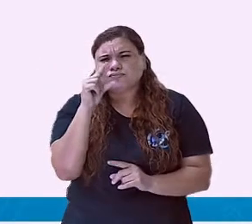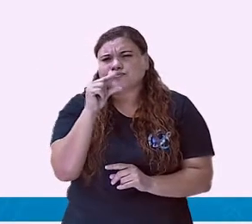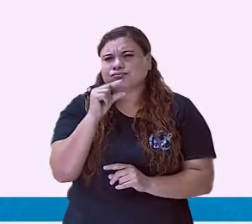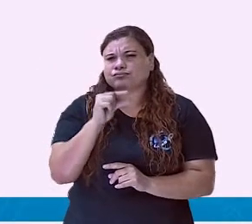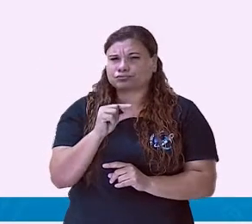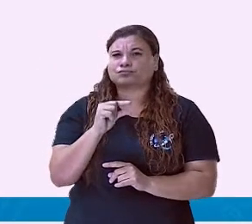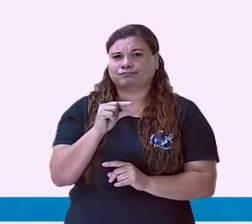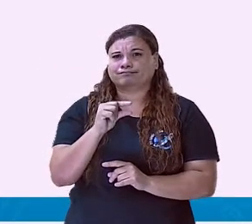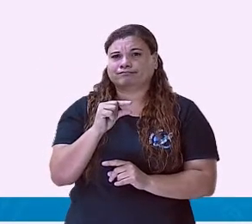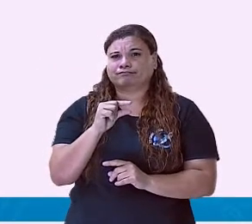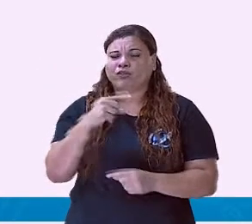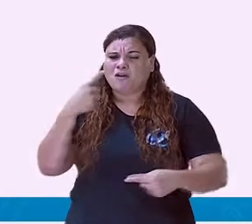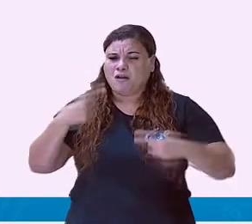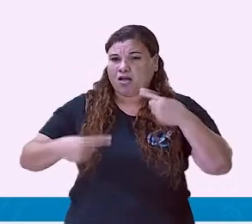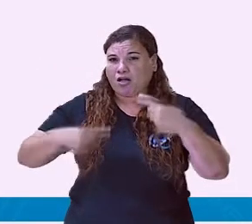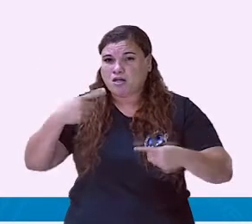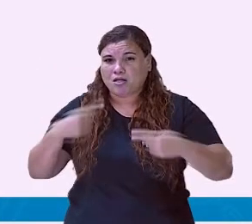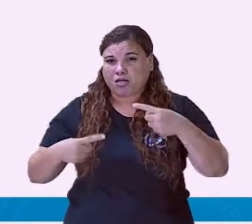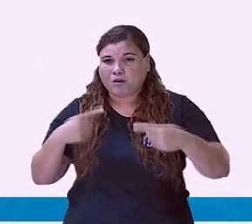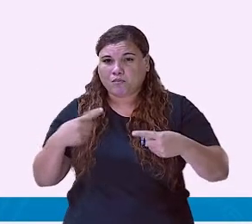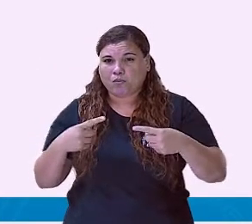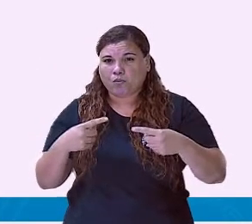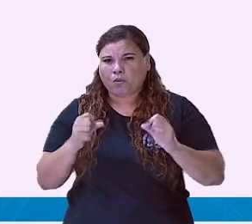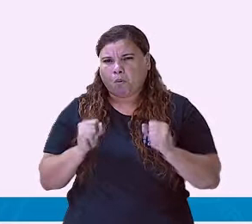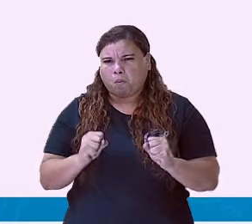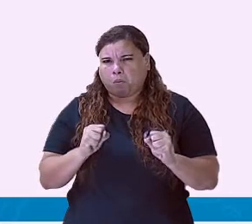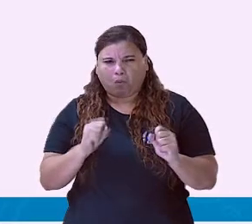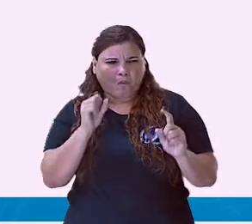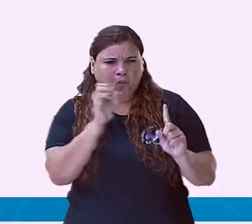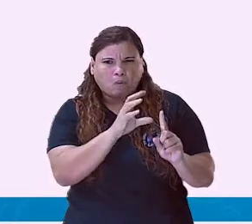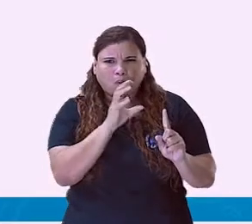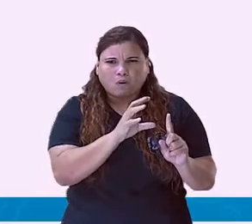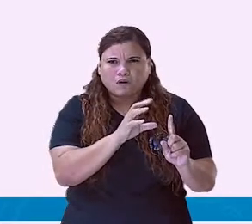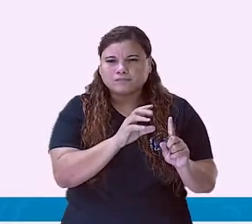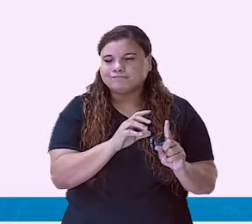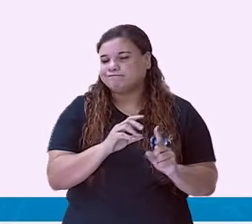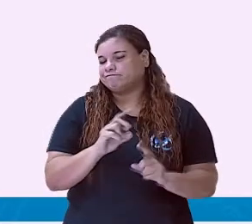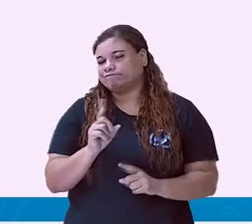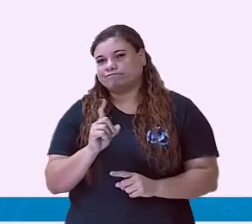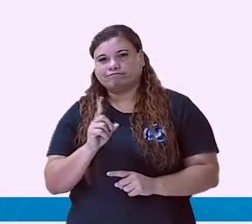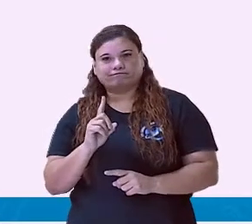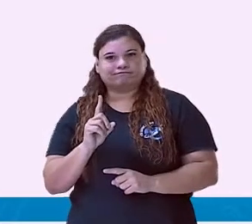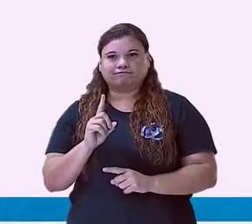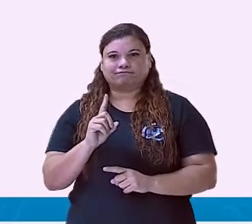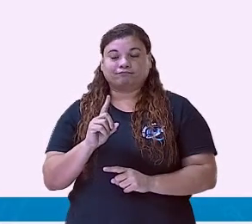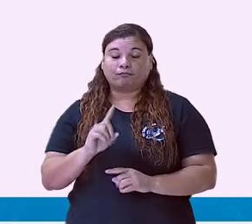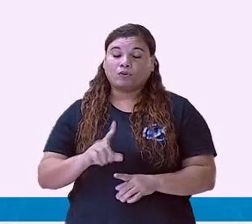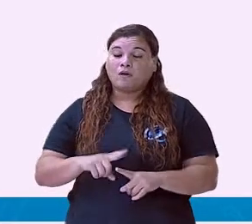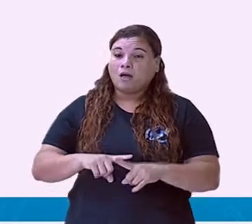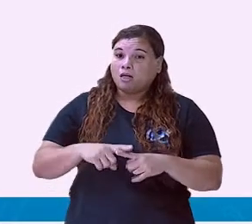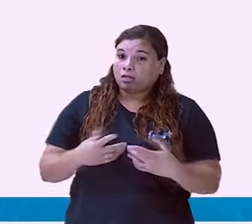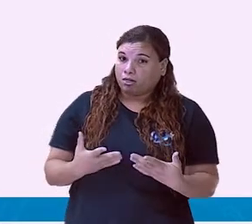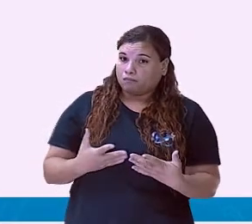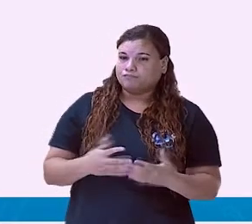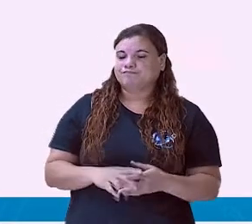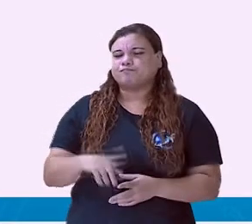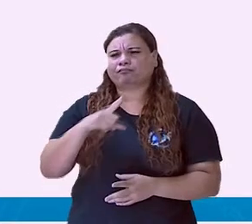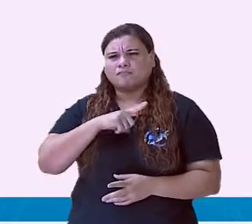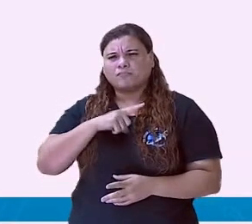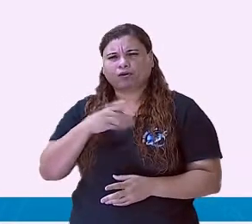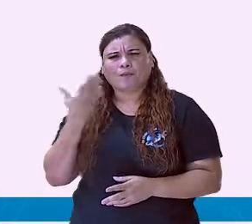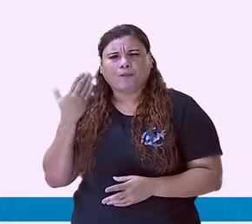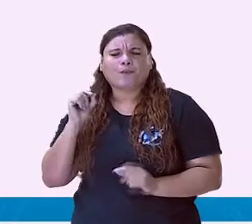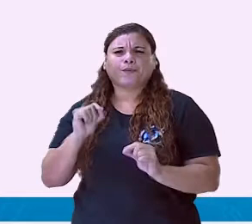nas decisões políticas mundiais. Então nós tínhamos o primeiro mundo, os países com